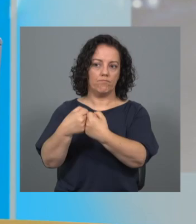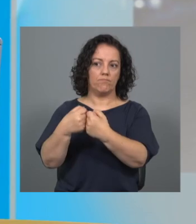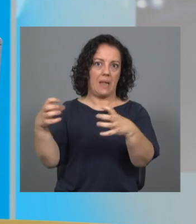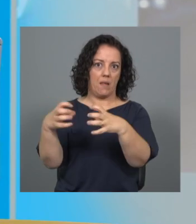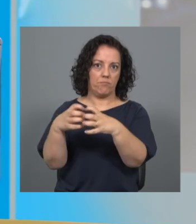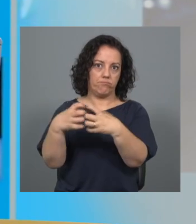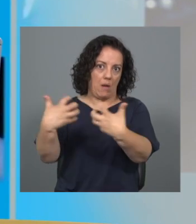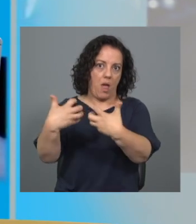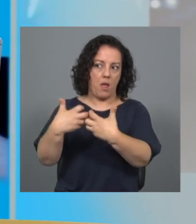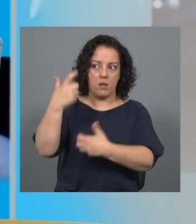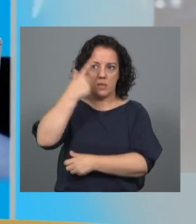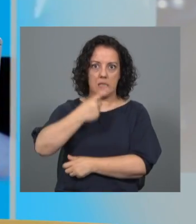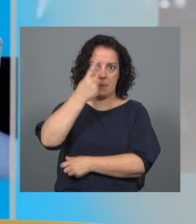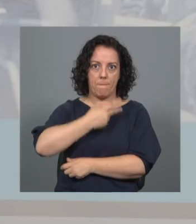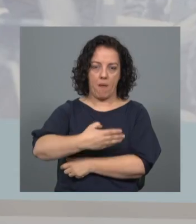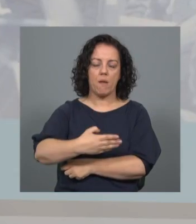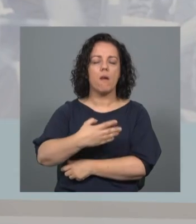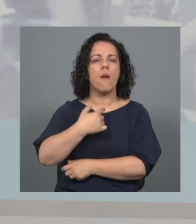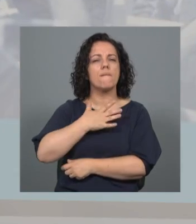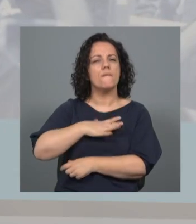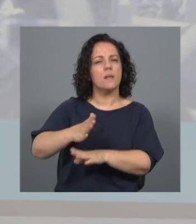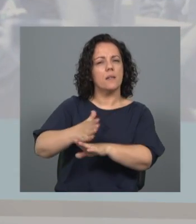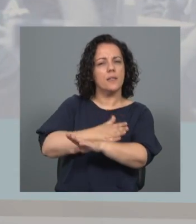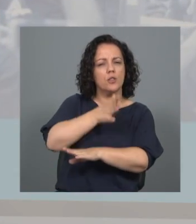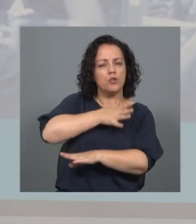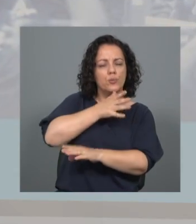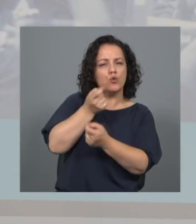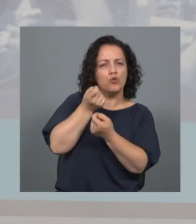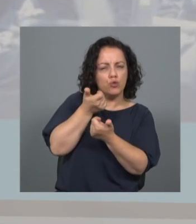semanas, pedia-te que nos contextualizasses